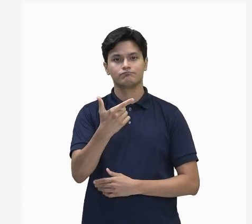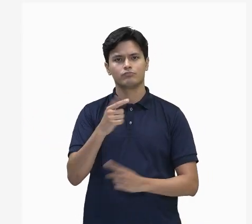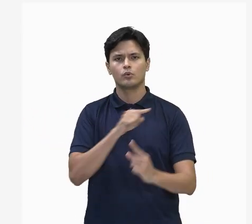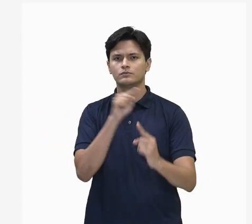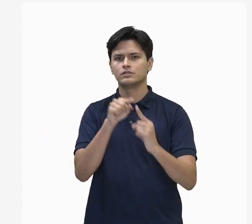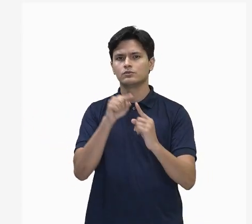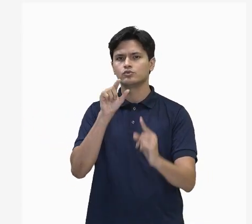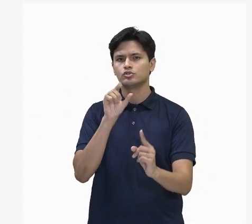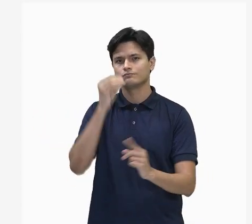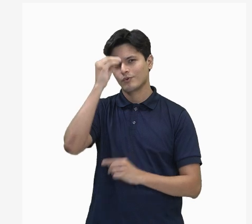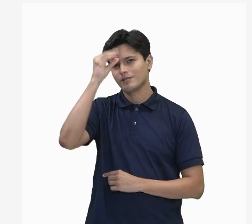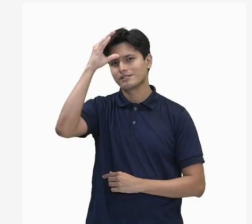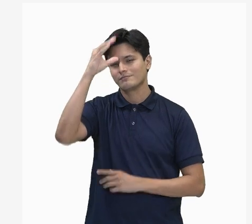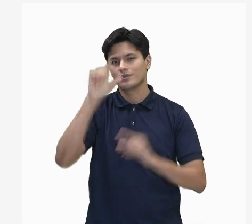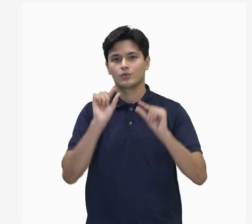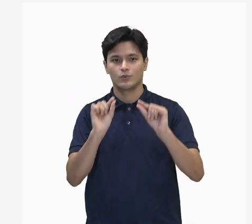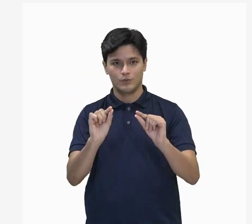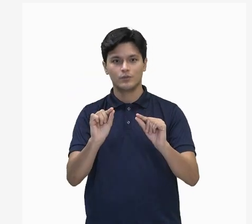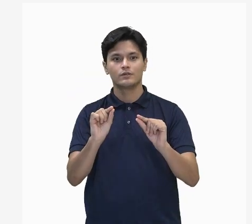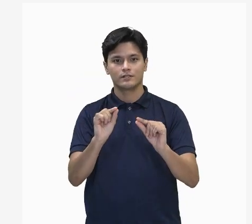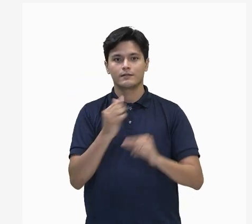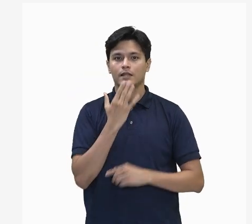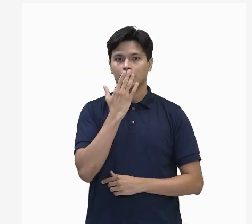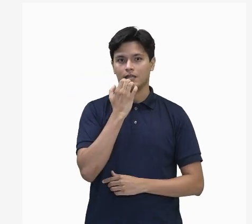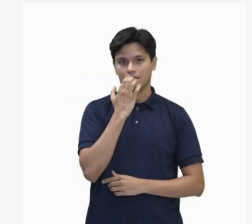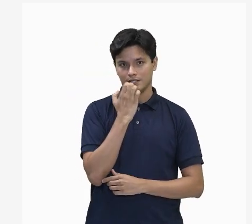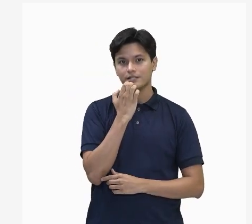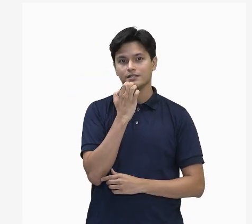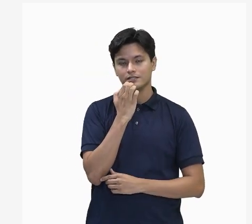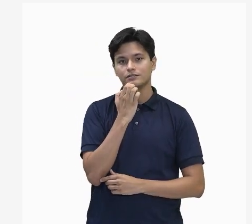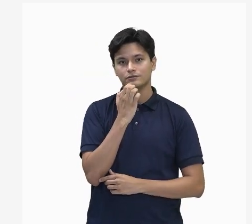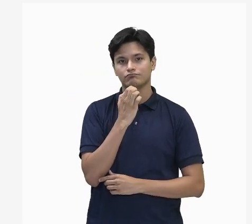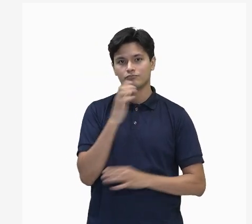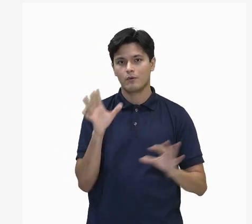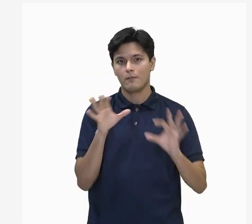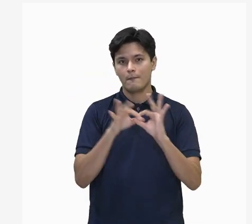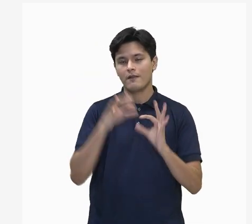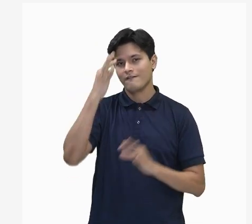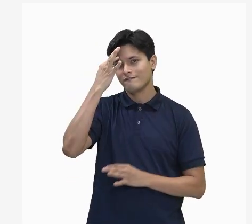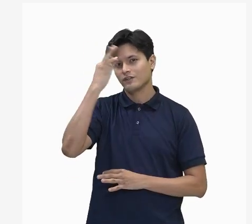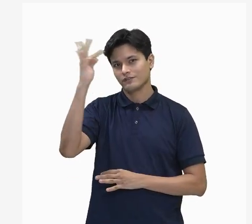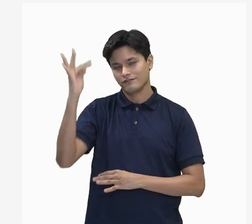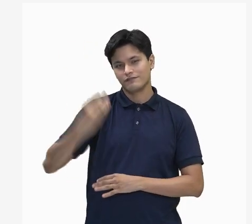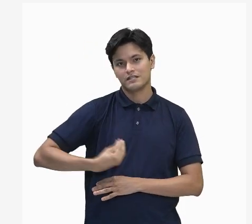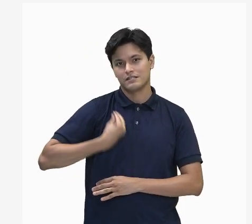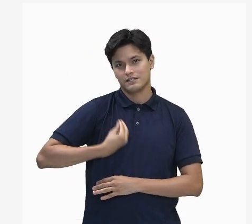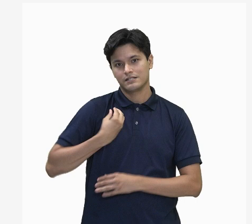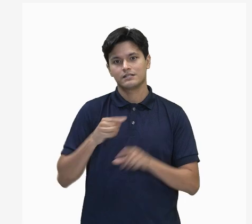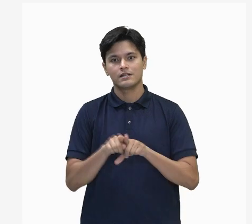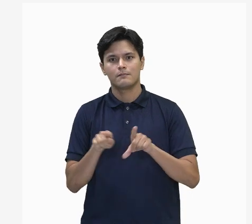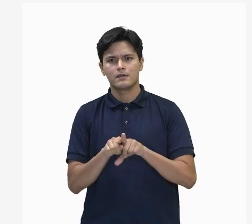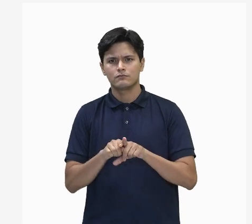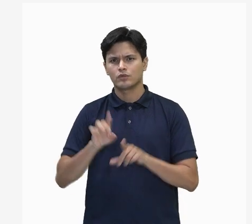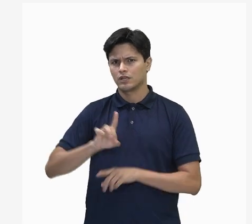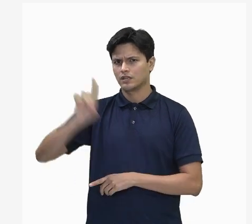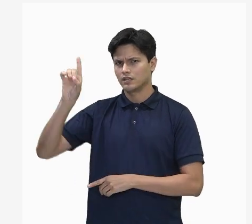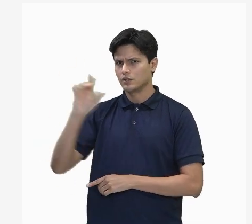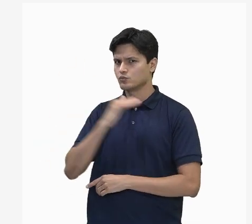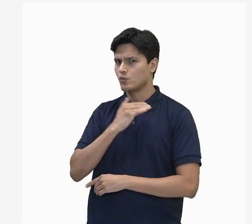de conhecimento, de Nietzsche, a filosofia da existência, a morte de Deus e